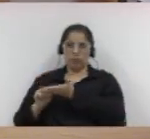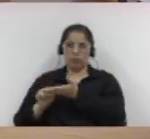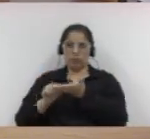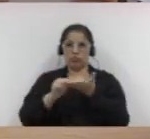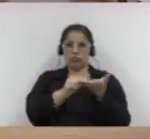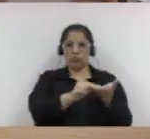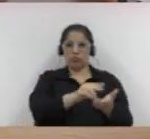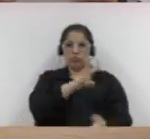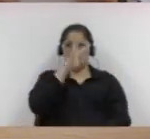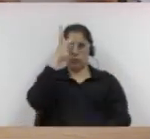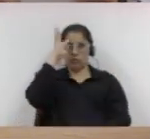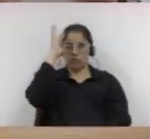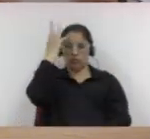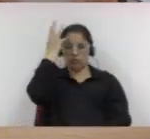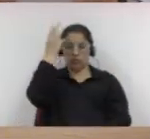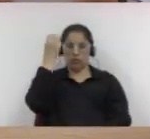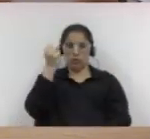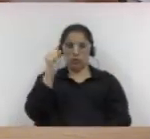Executivo. Requerimento